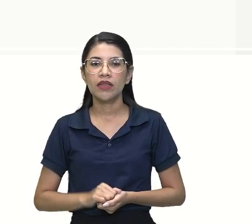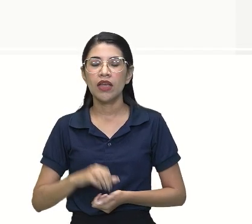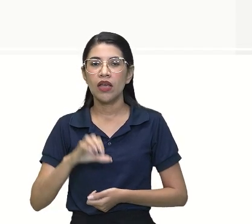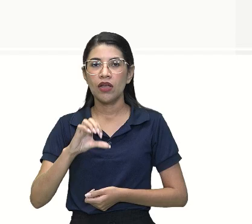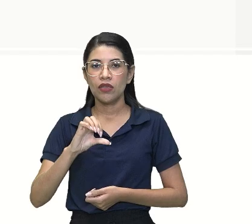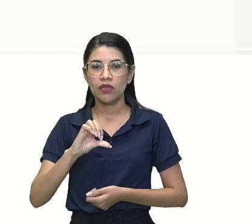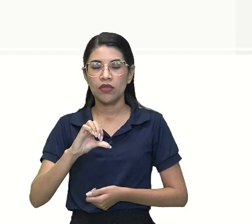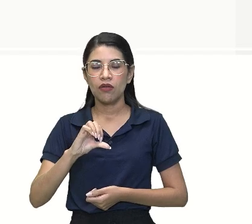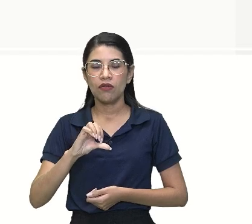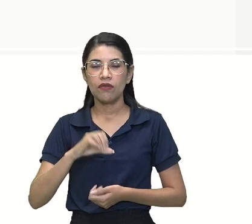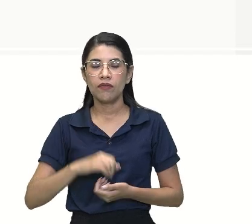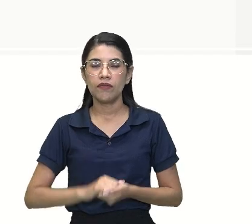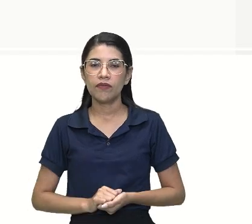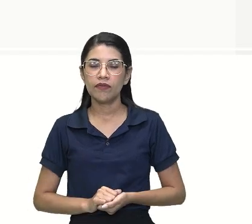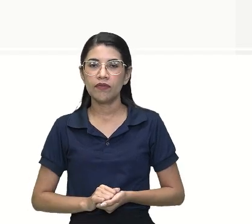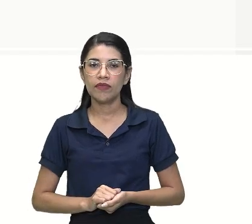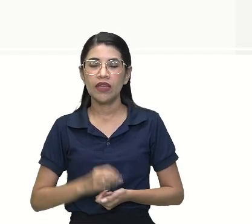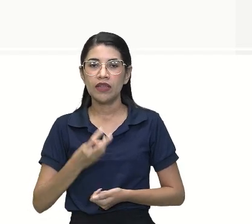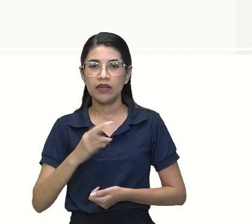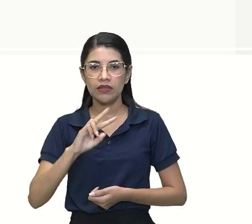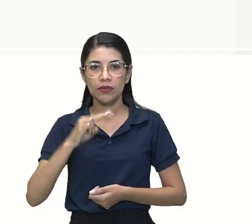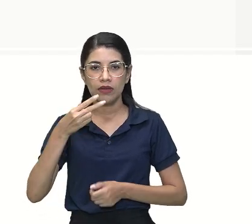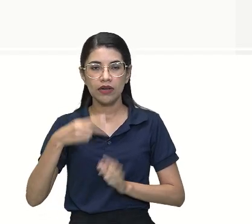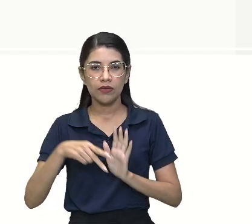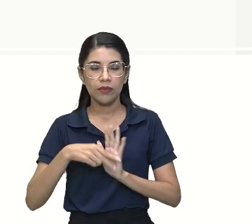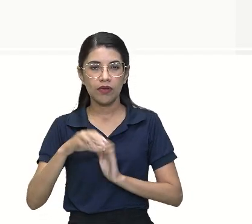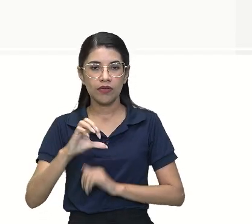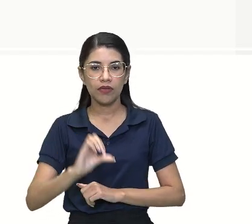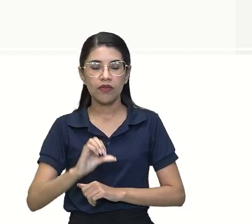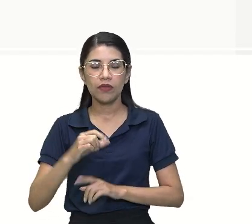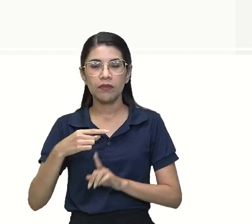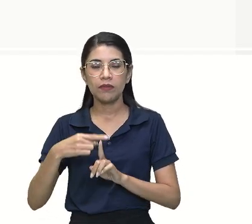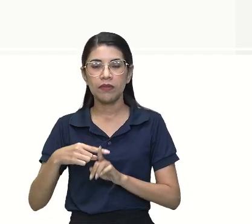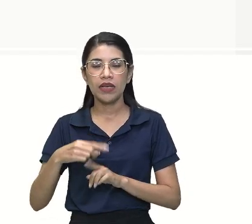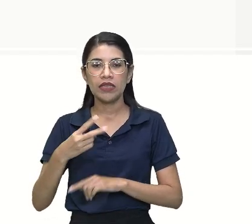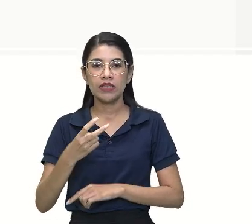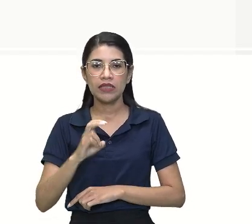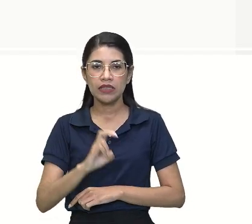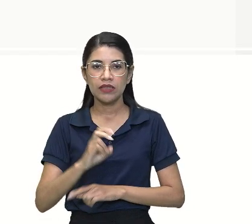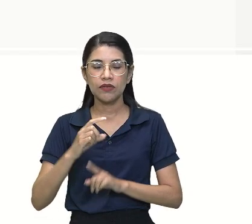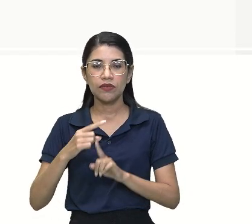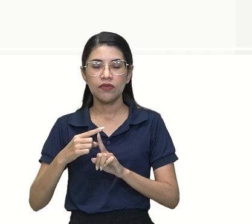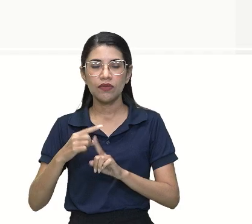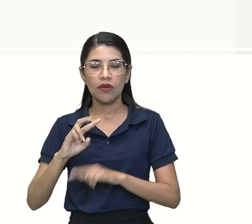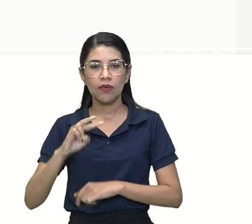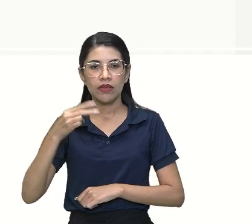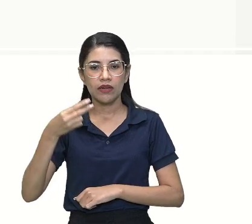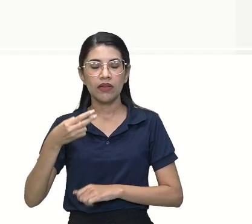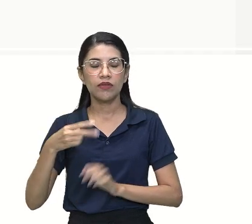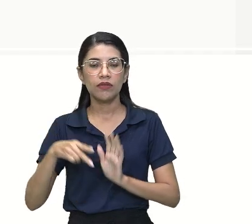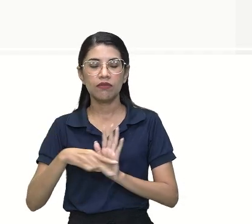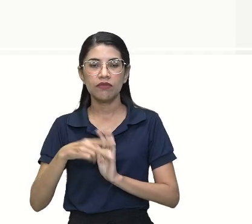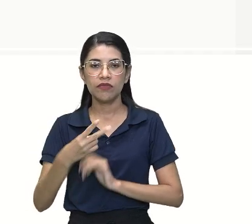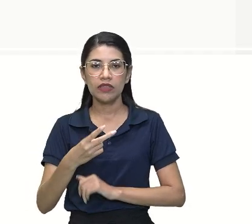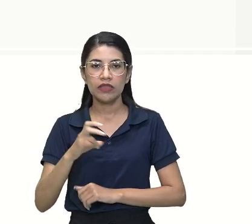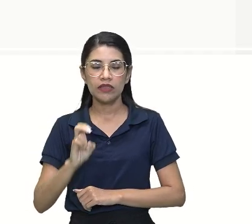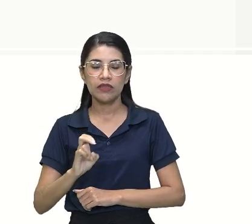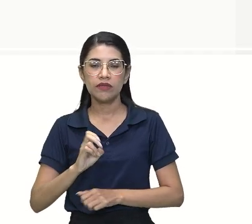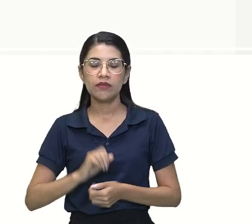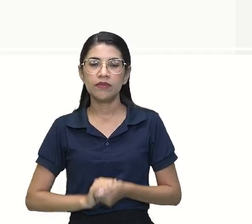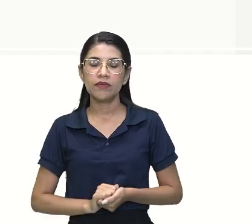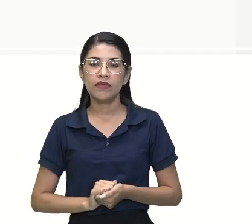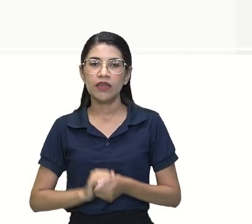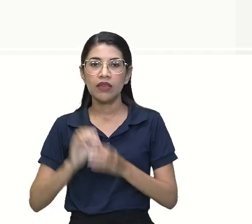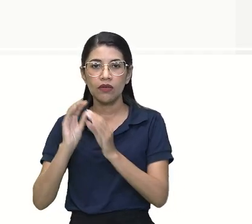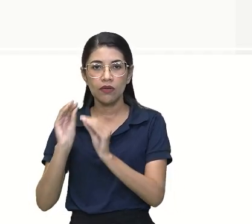mais quadrado do 5, 25. E trazendo, então, o 16,